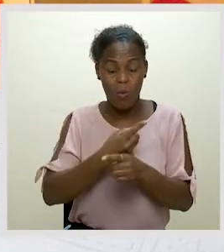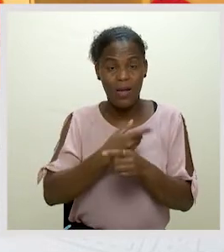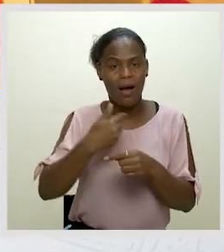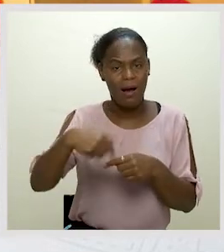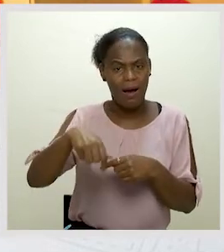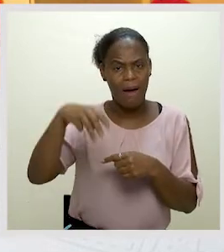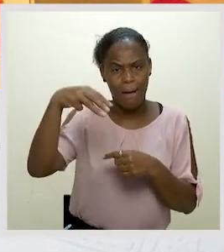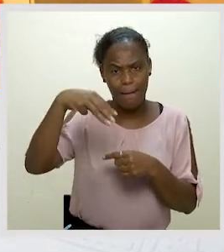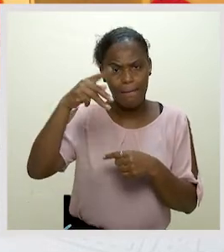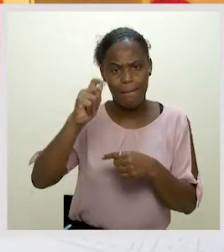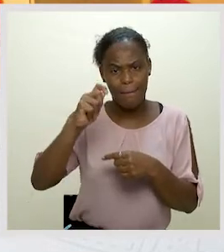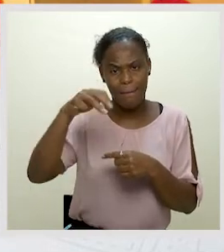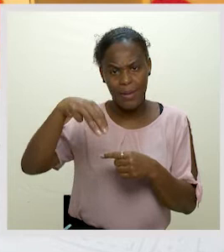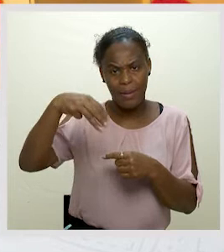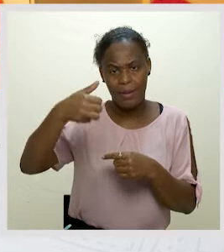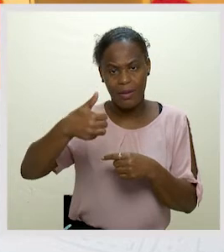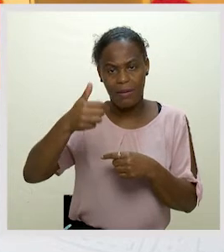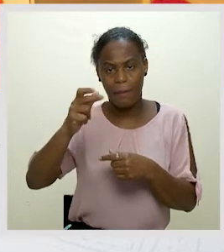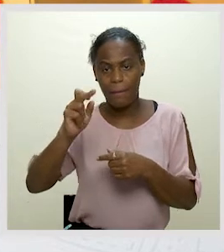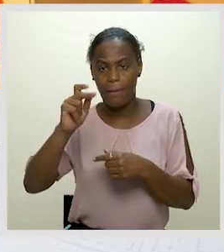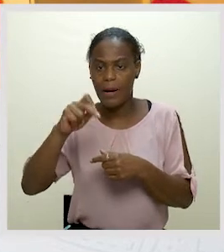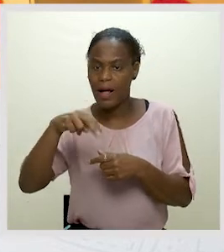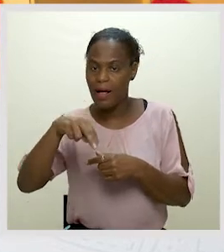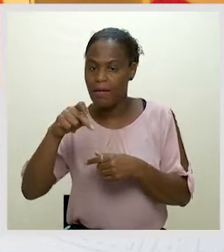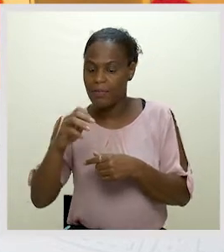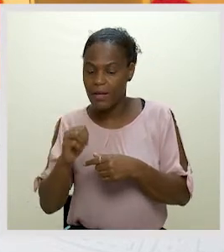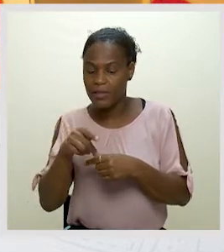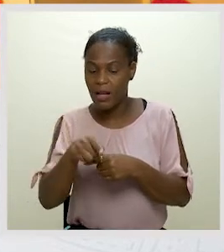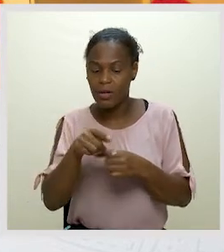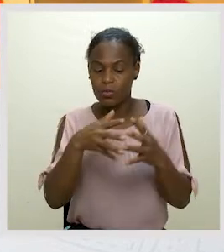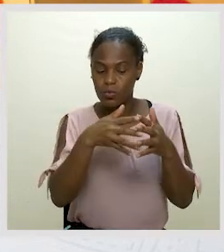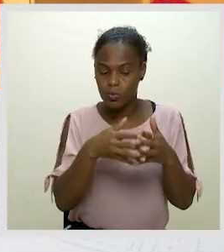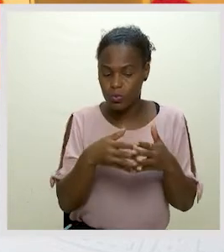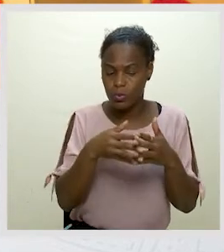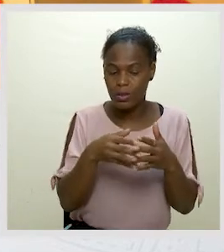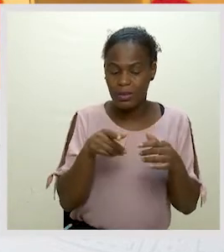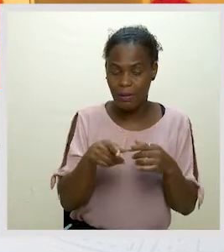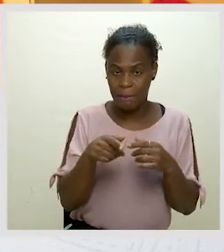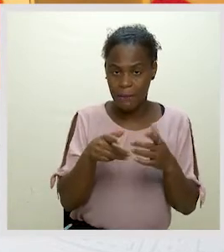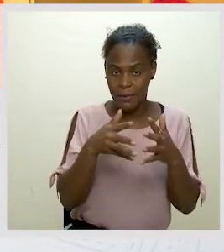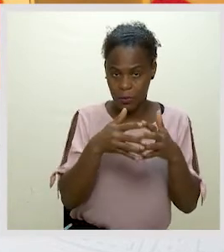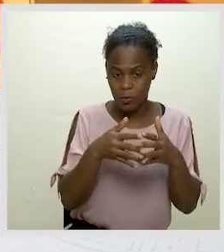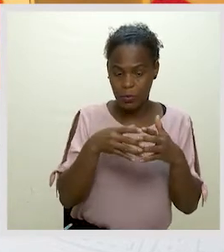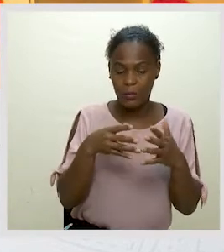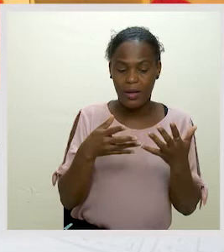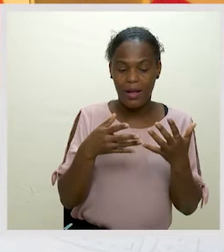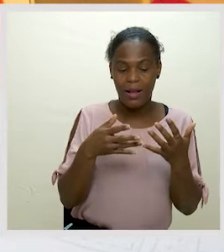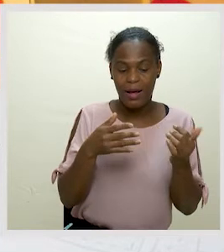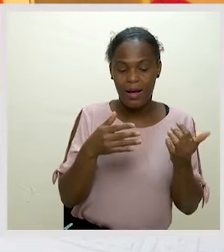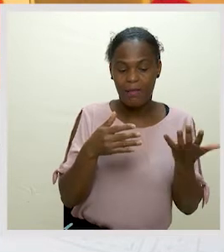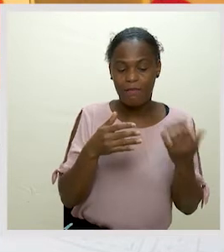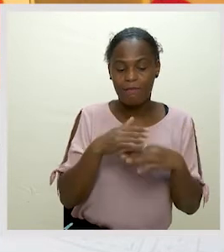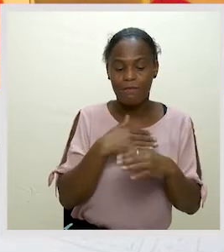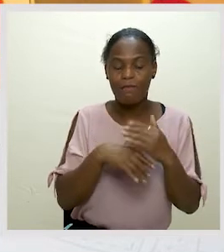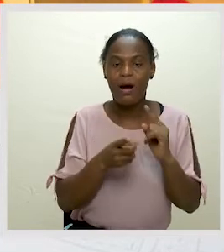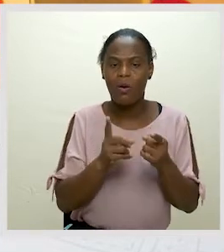possuíam membranas, estruturas membranares. E essas estruturas membranares os